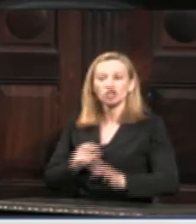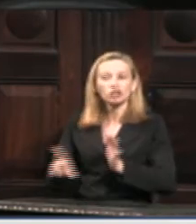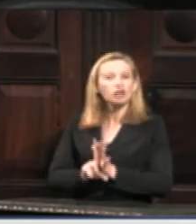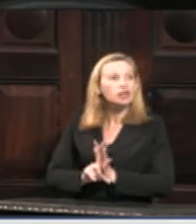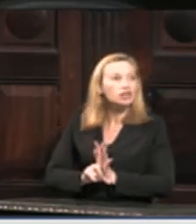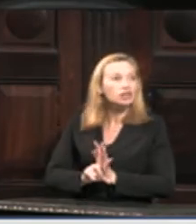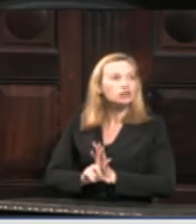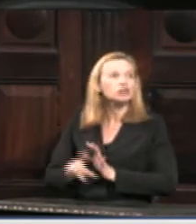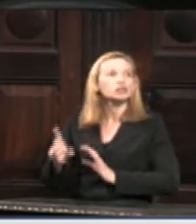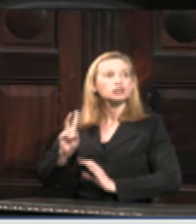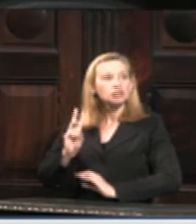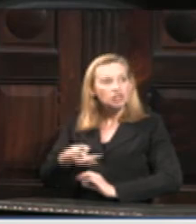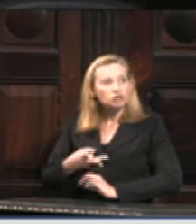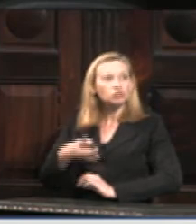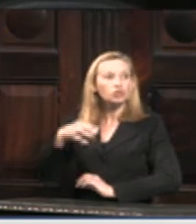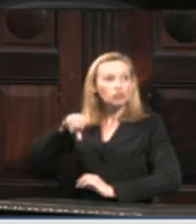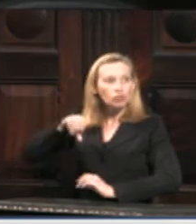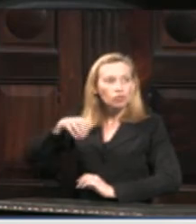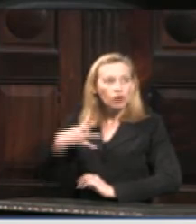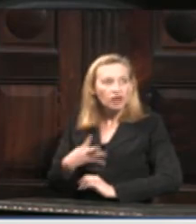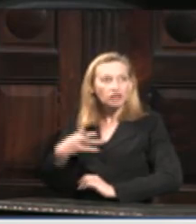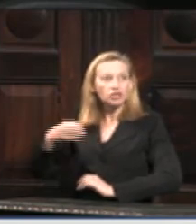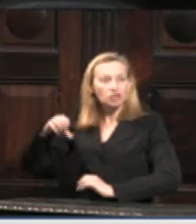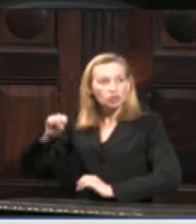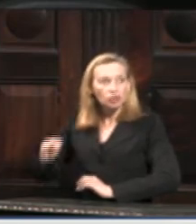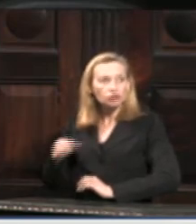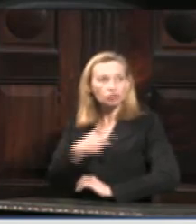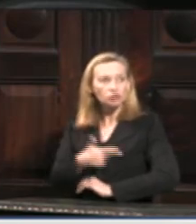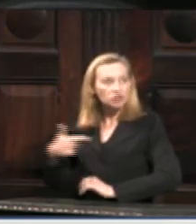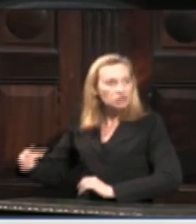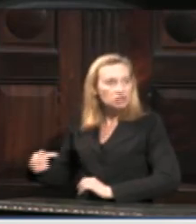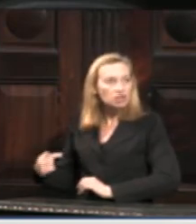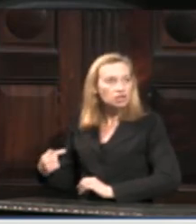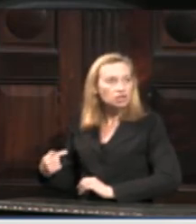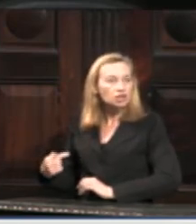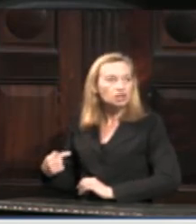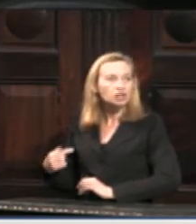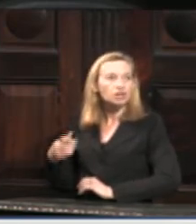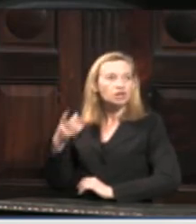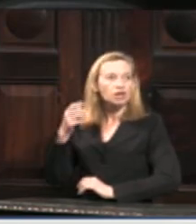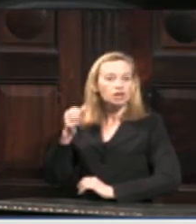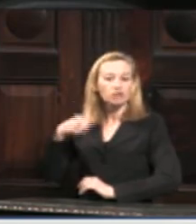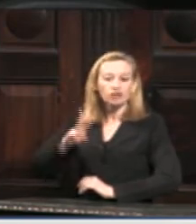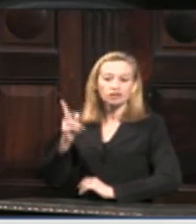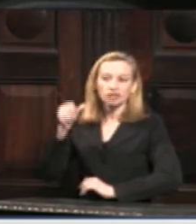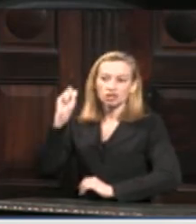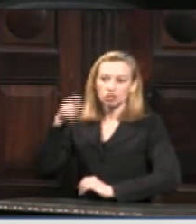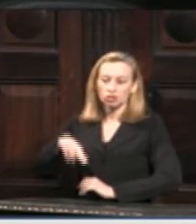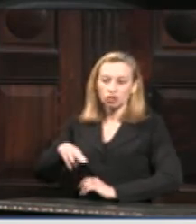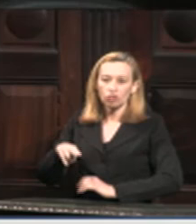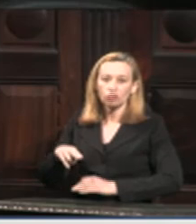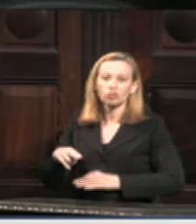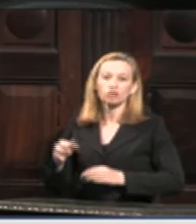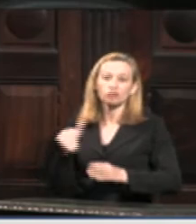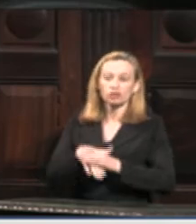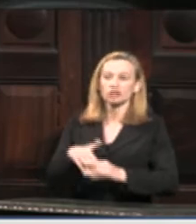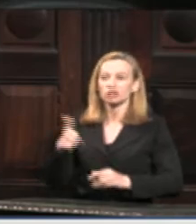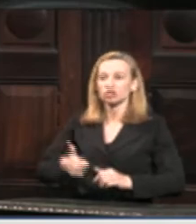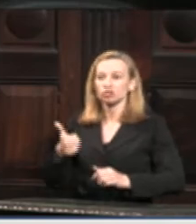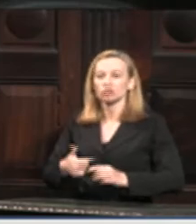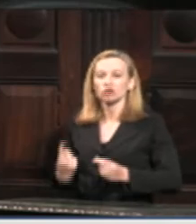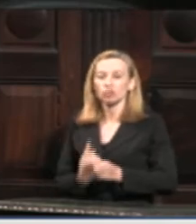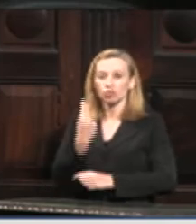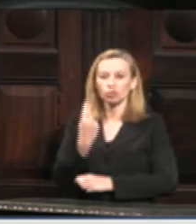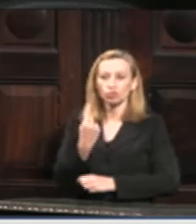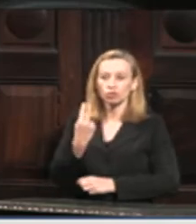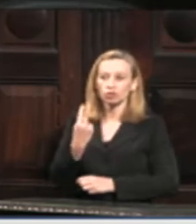lei 3048 de 2017, de autoria do deputado Anderson Nogueira. Em votação, em discussão única,